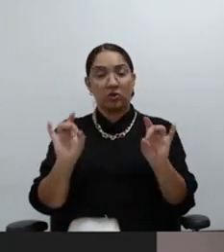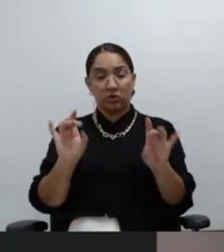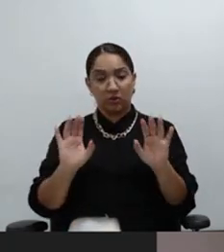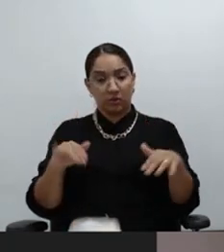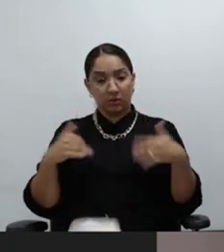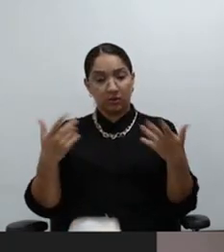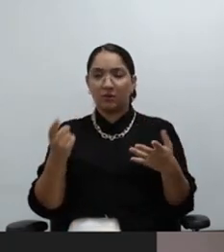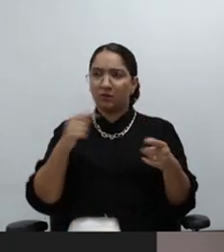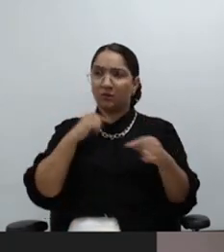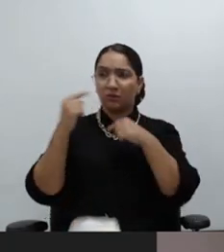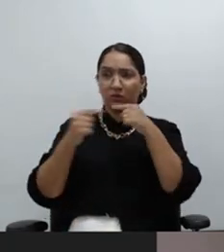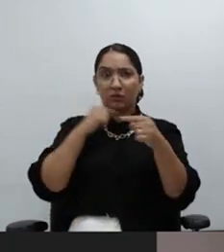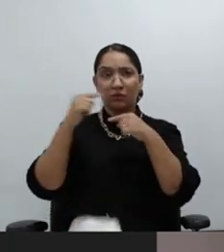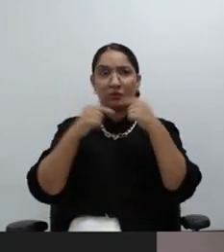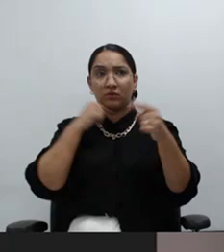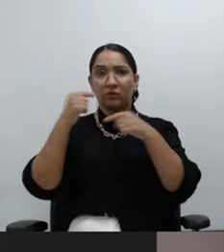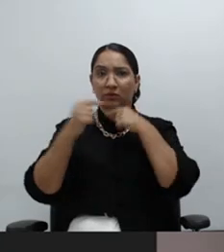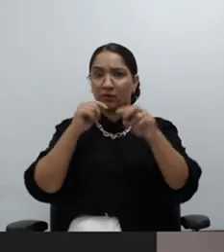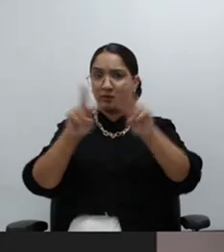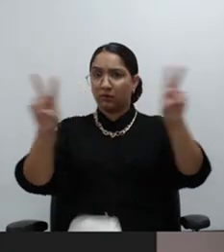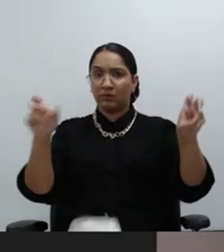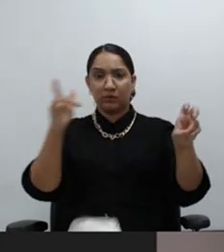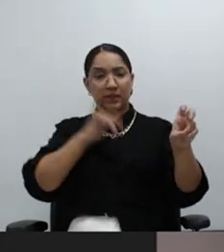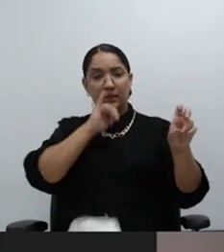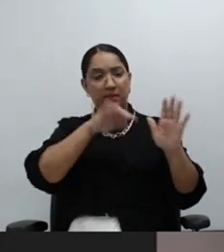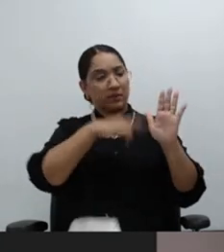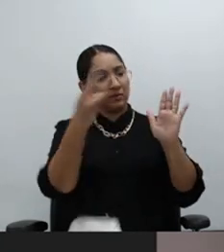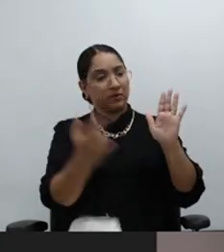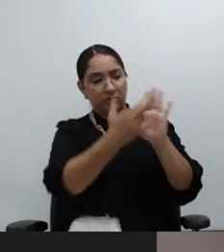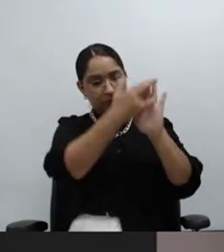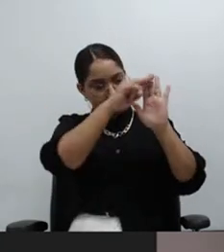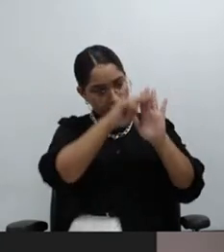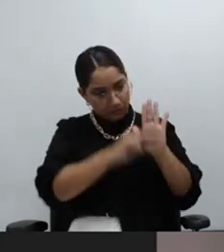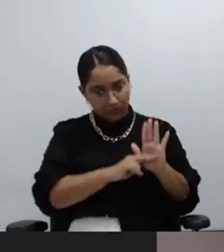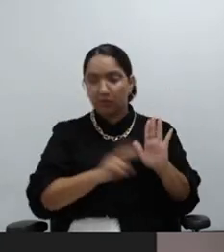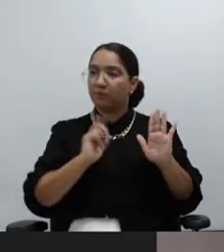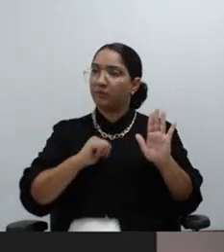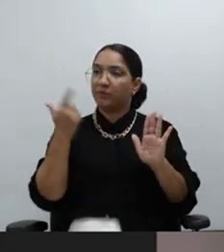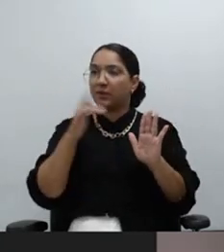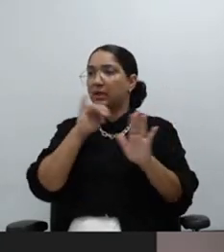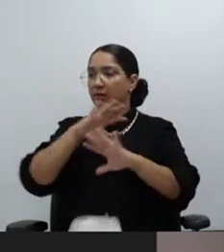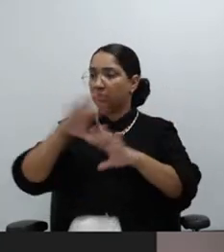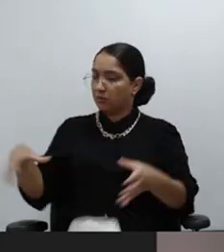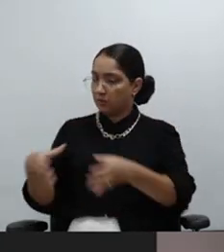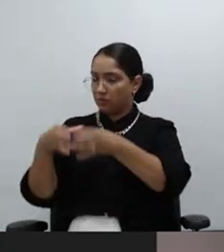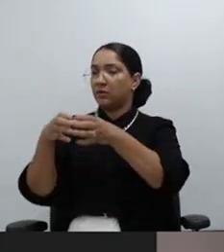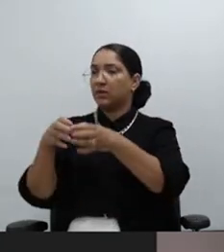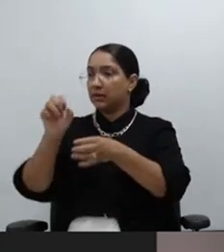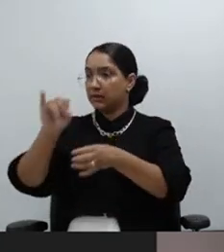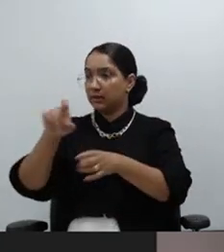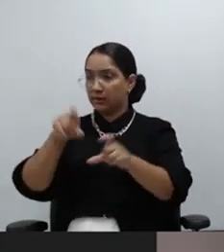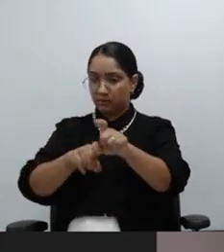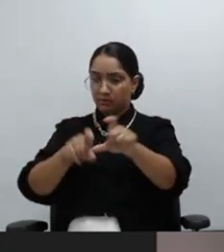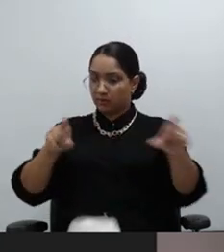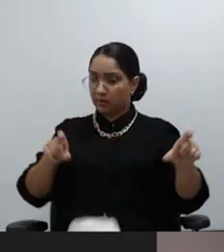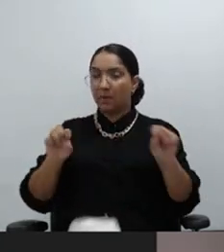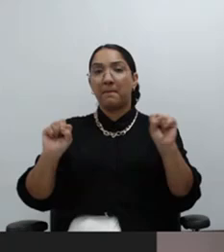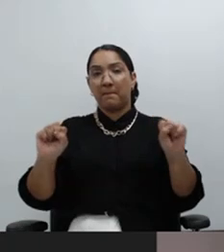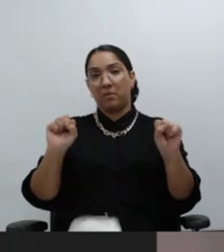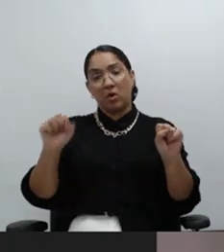alguma dúvida sobre a viabilidade regimental da gente, mesmo que seja por uma decisão do colegiado, suspender as sessões de